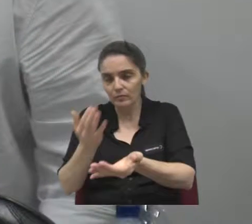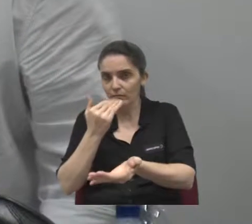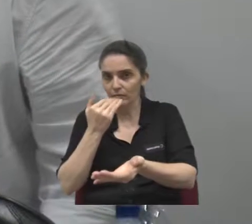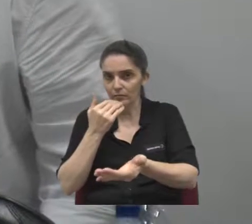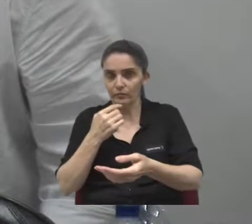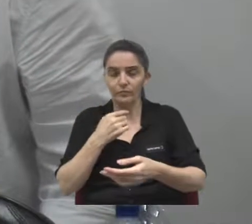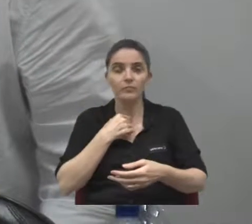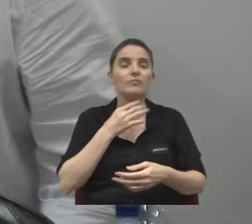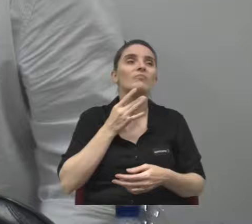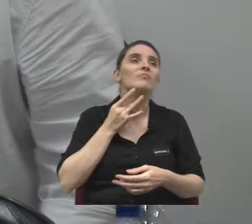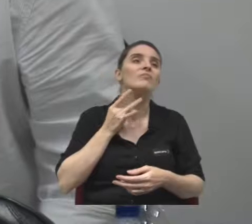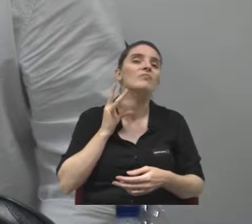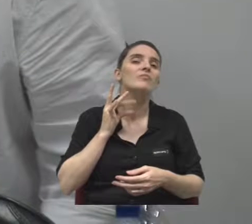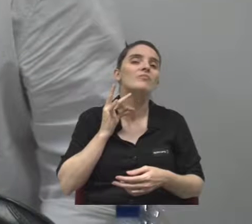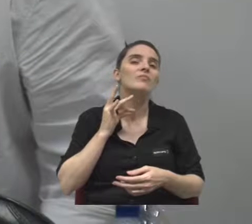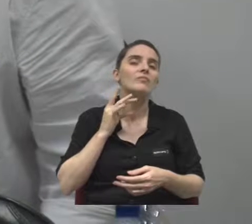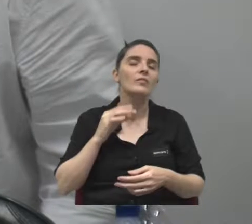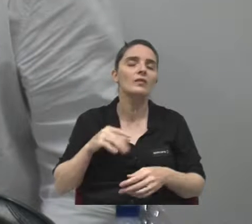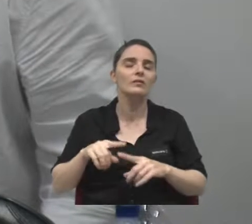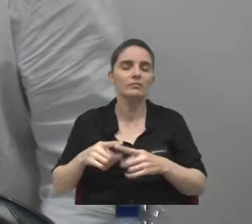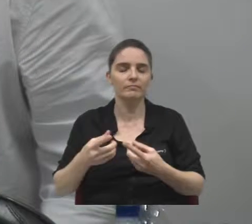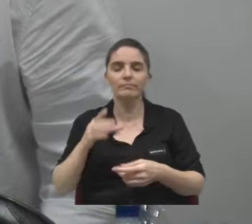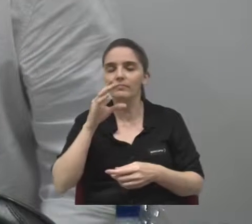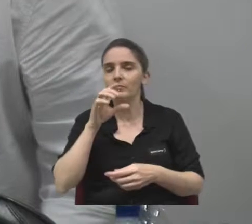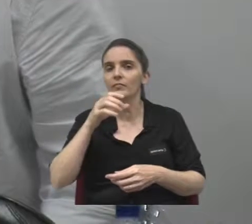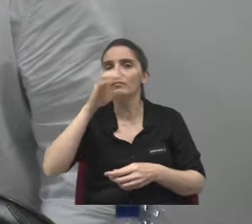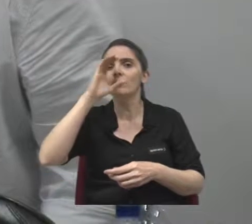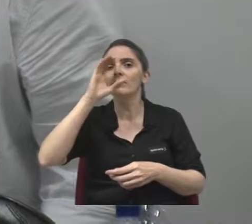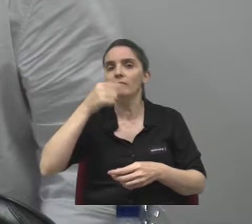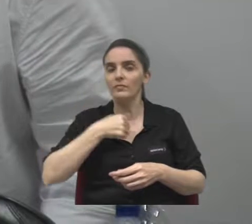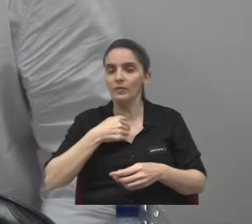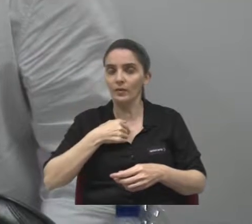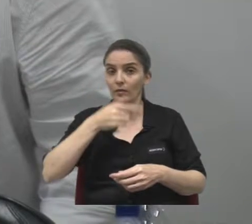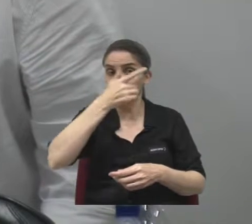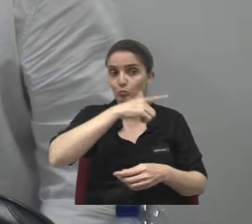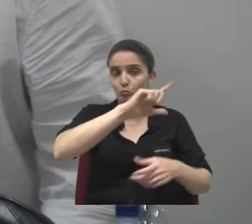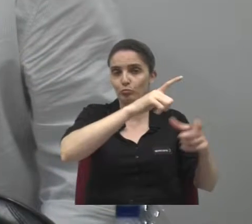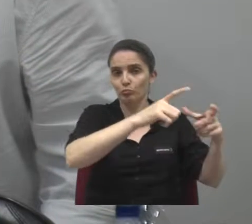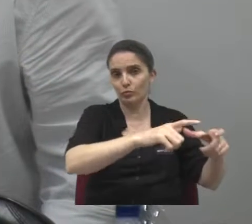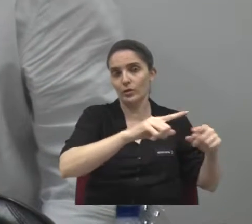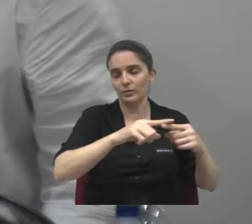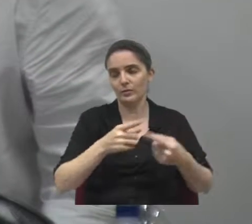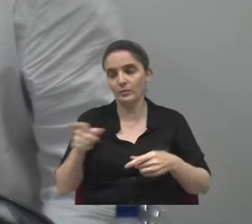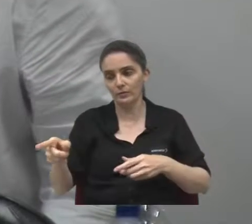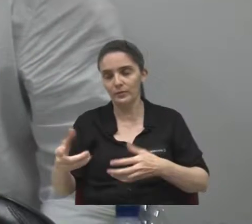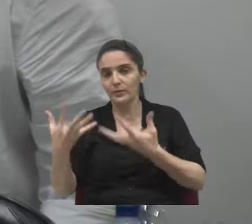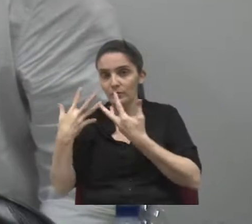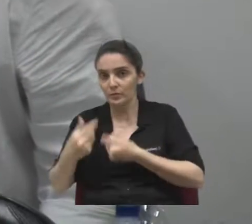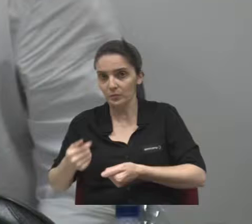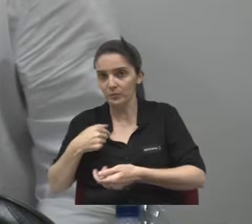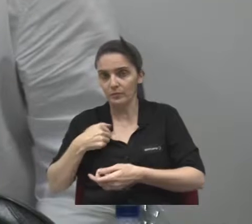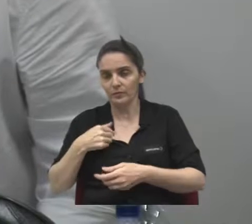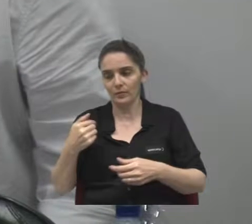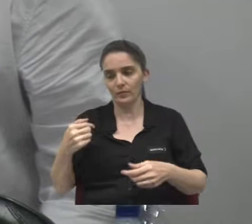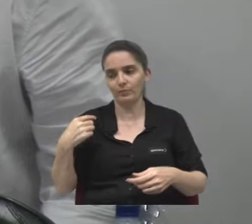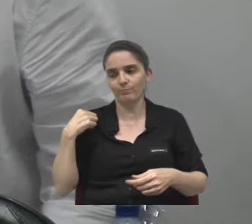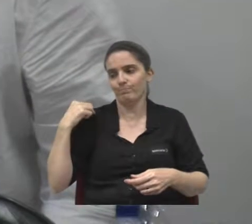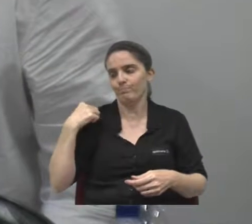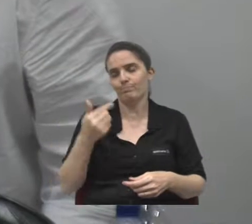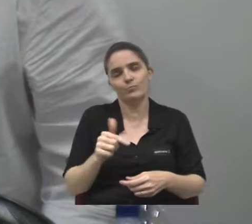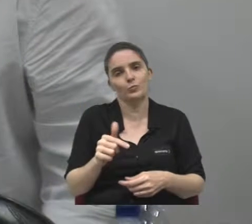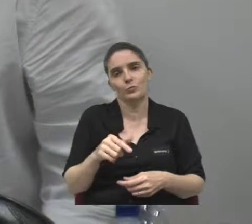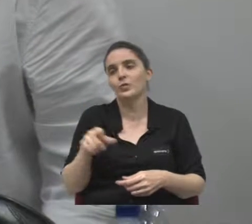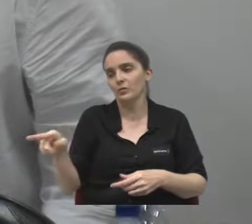derem de beber. Eu era estrangeiro e me receberam em sua casa. Eu estava sem roupa e me vestiram.